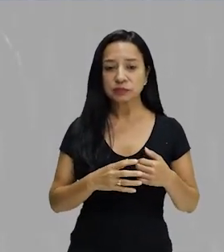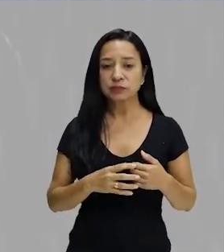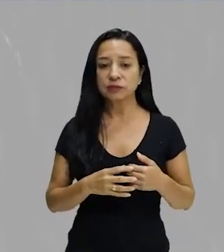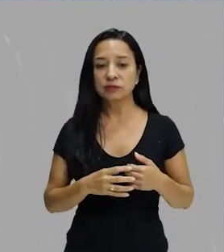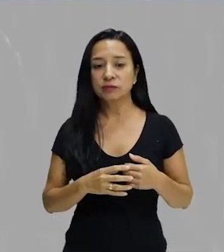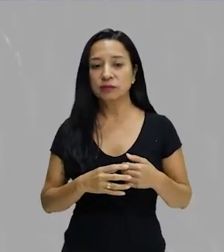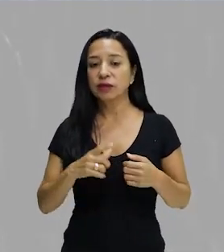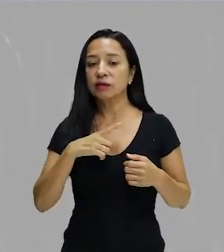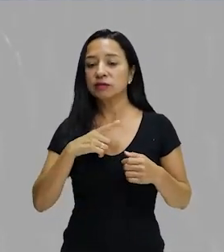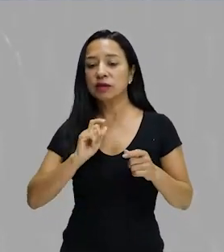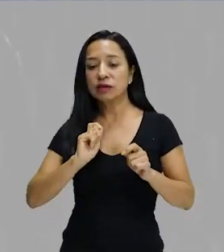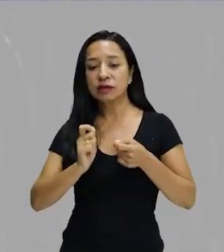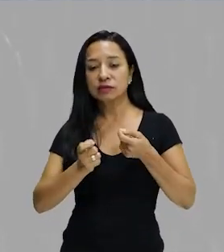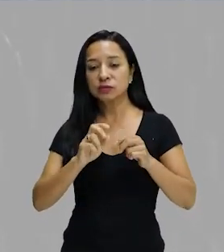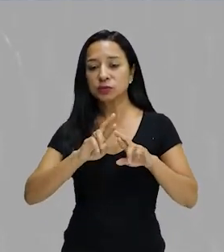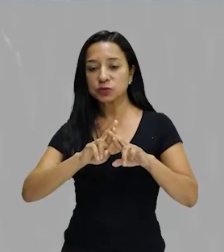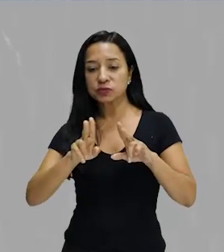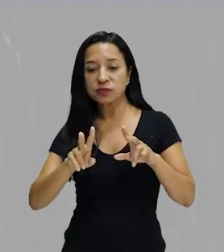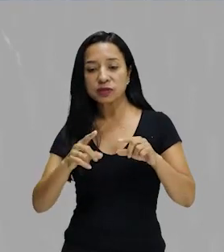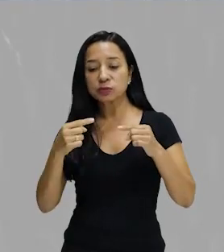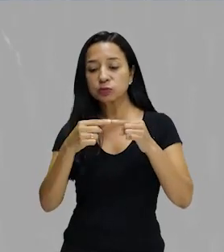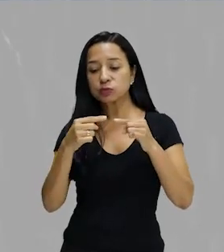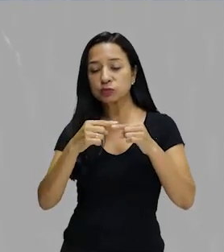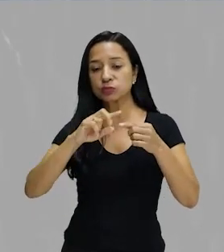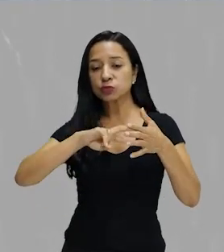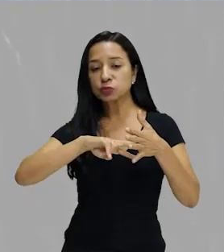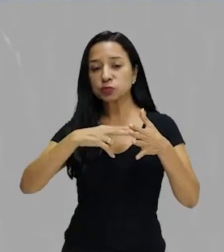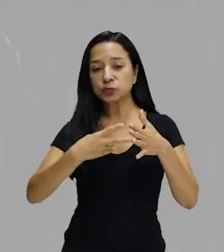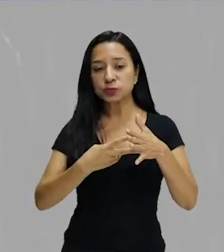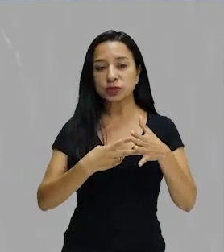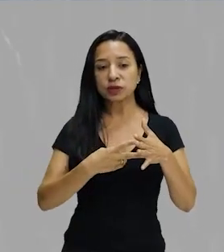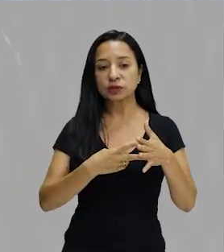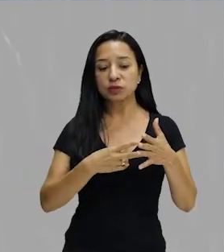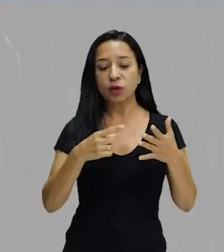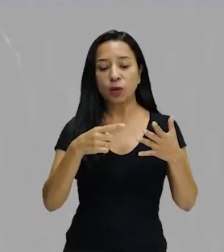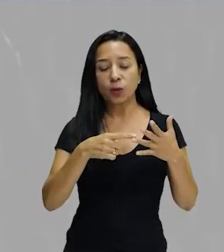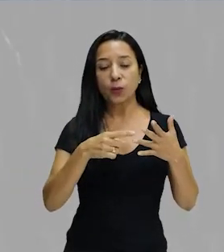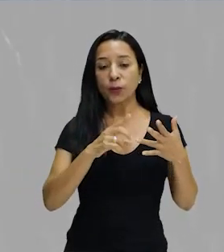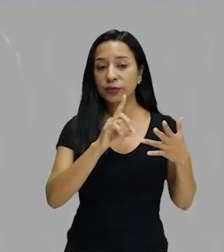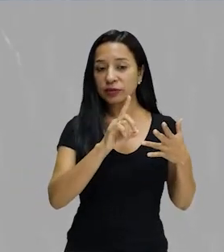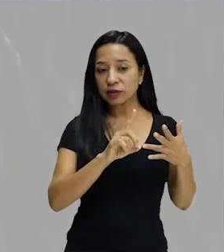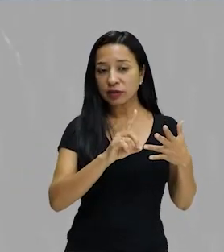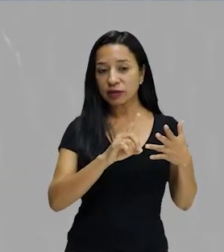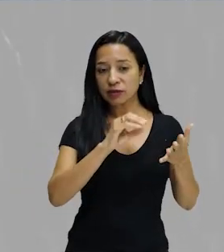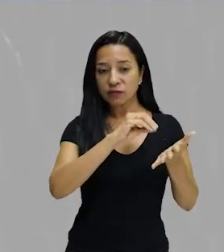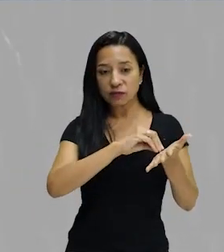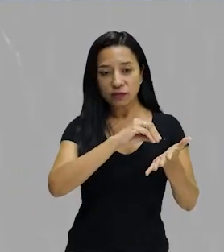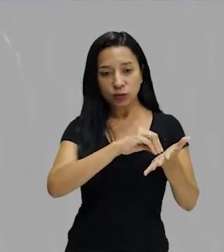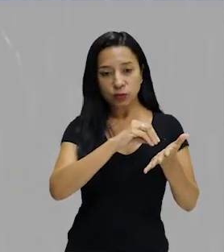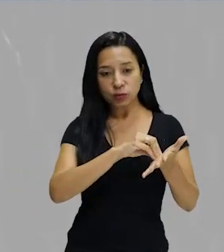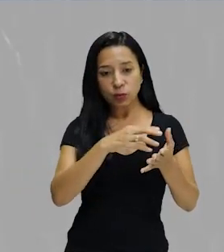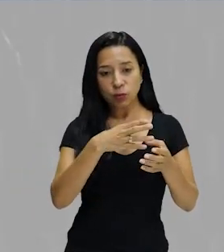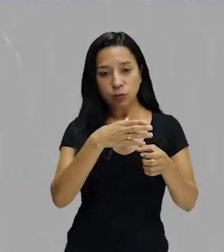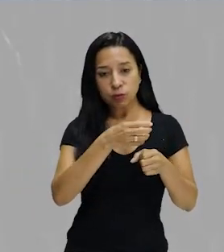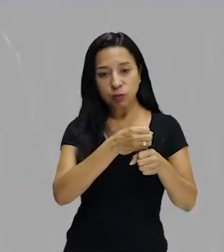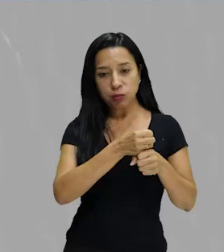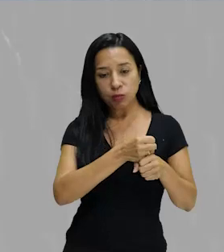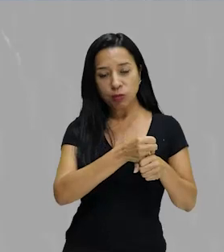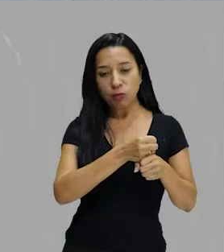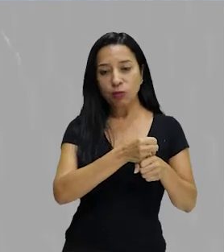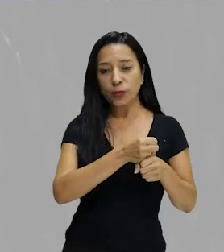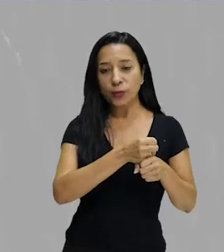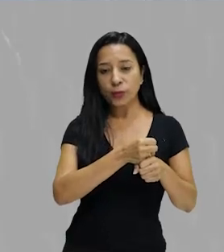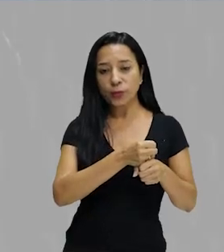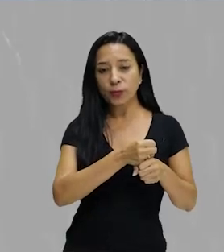regências diferentes de acordo com o significado. Faltou-me completar aquela página ou ainda aspiro um alto